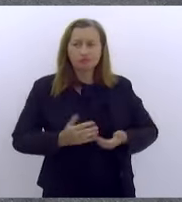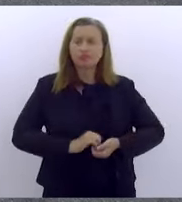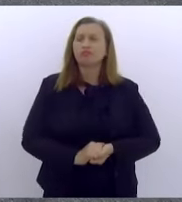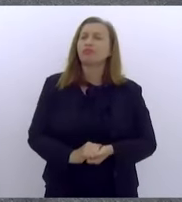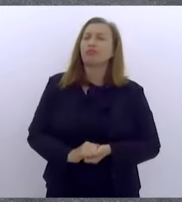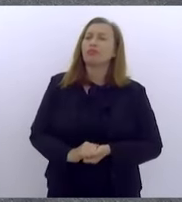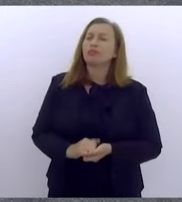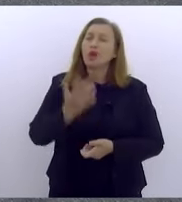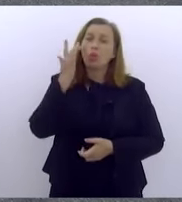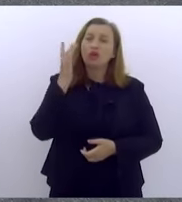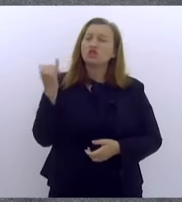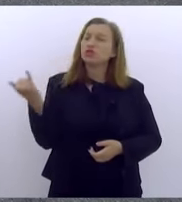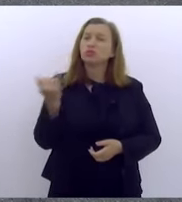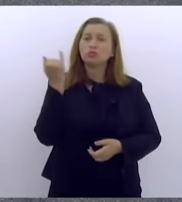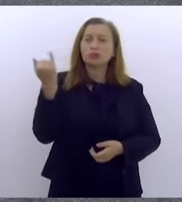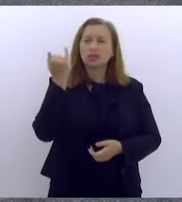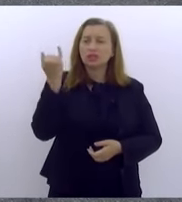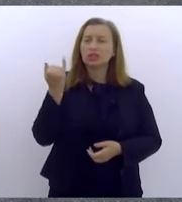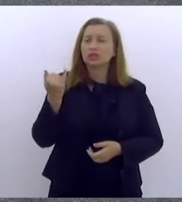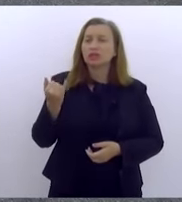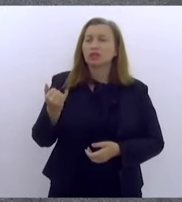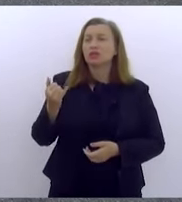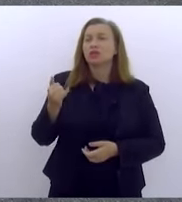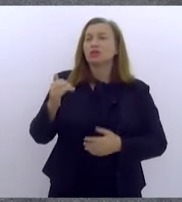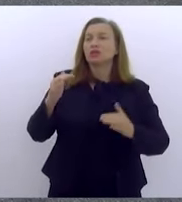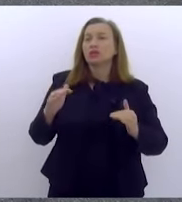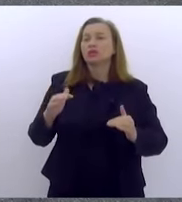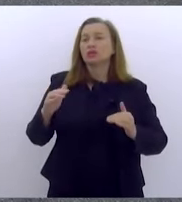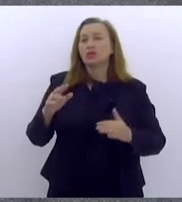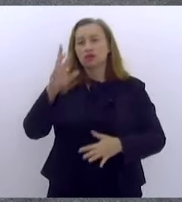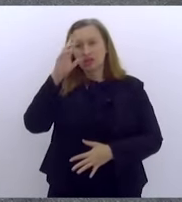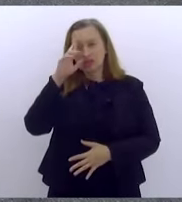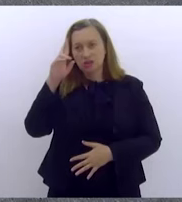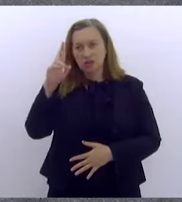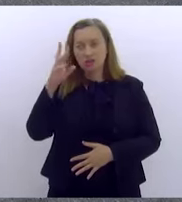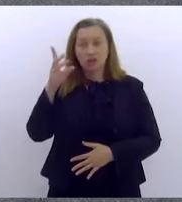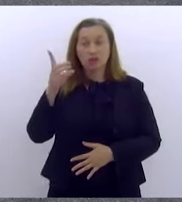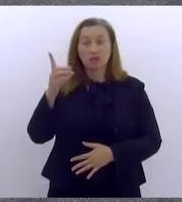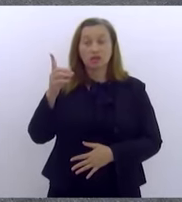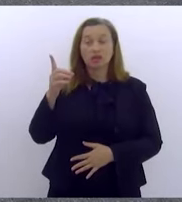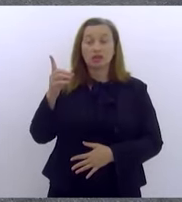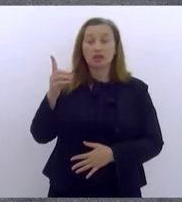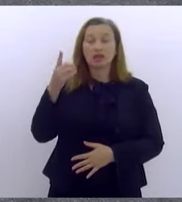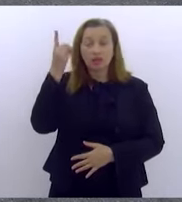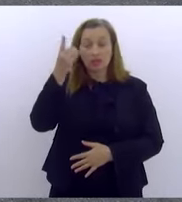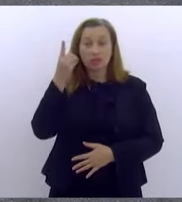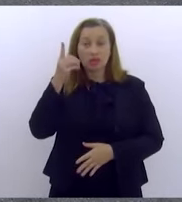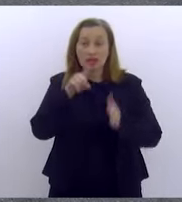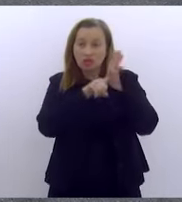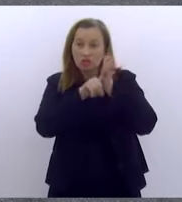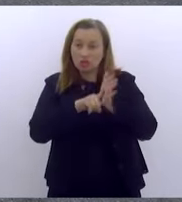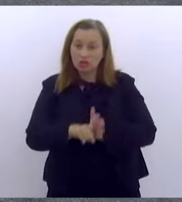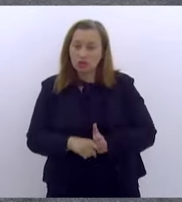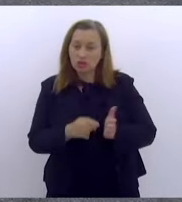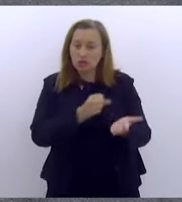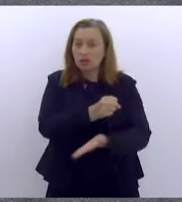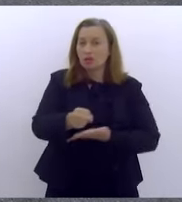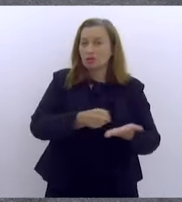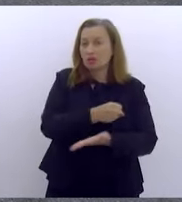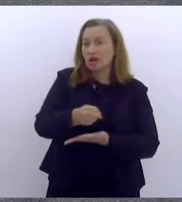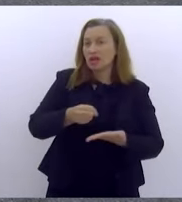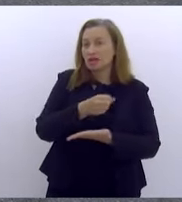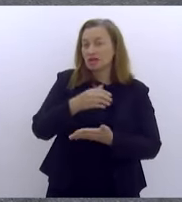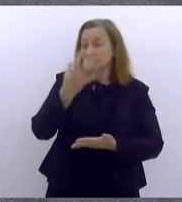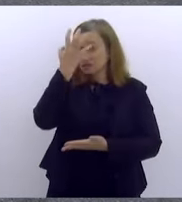eu acho muito importante, quando Vossa Excelência vai nessas pesquisas fundamentadas, sérias, traz esses